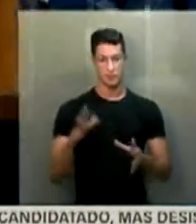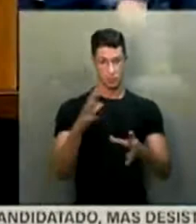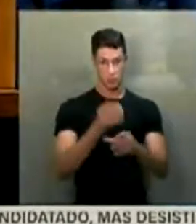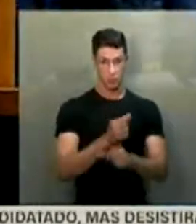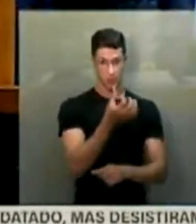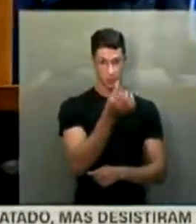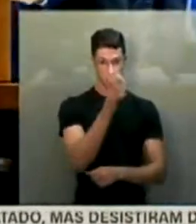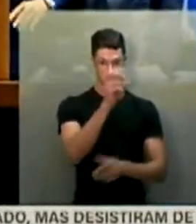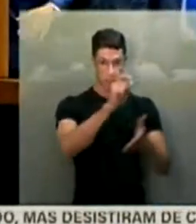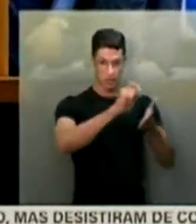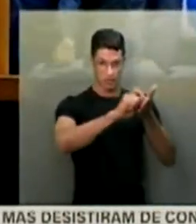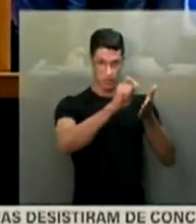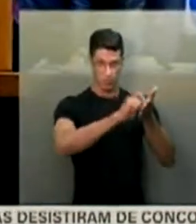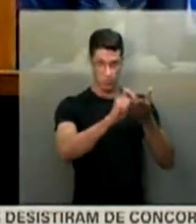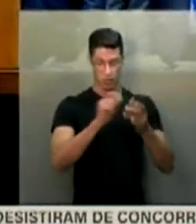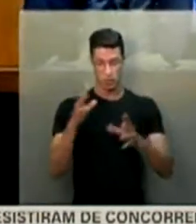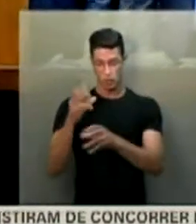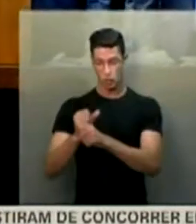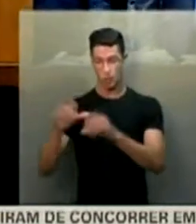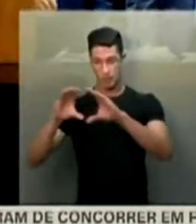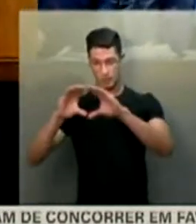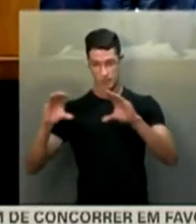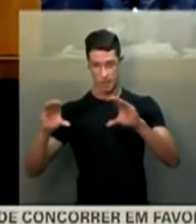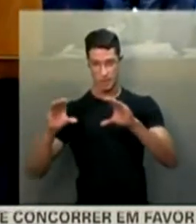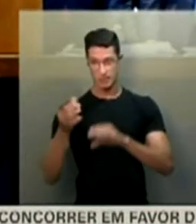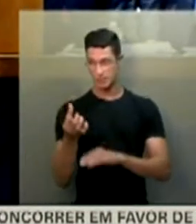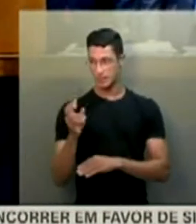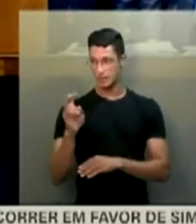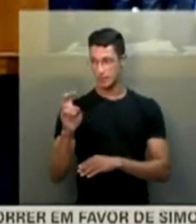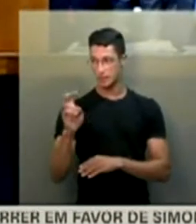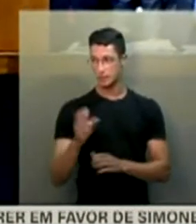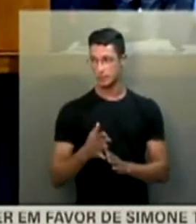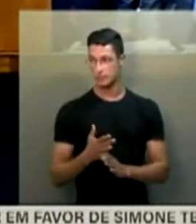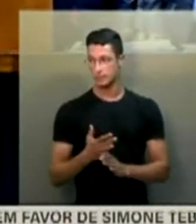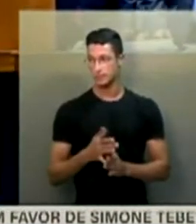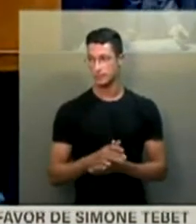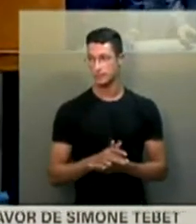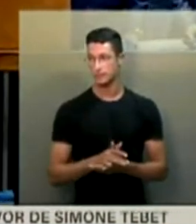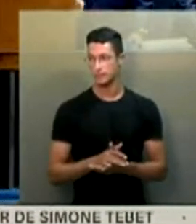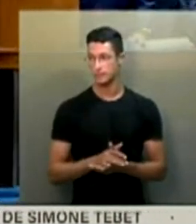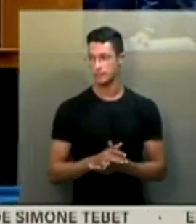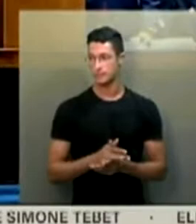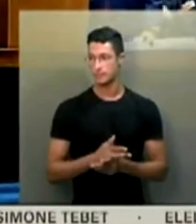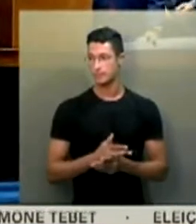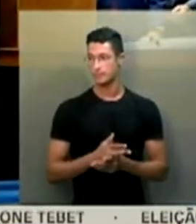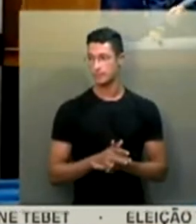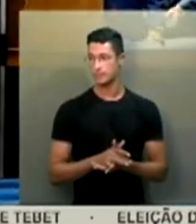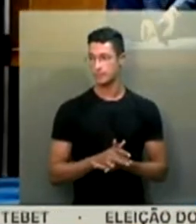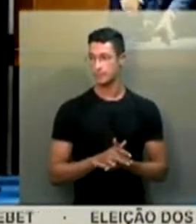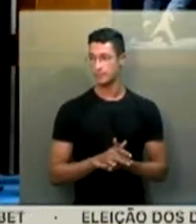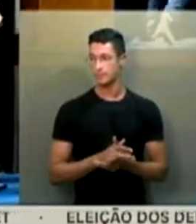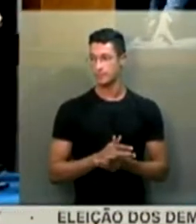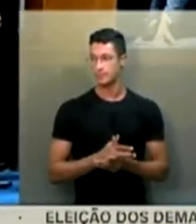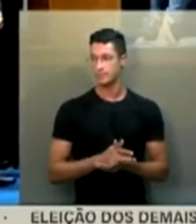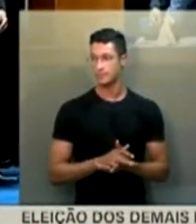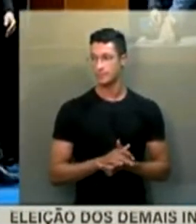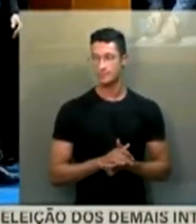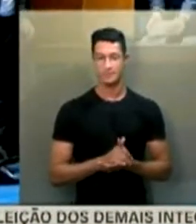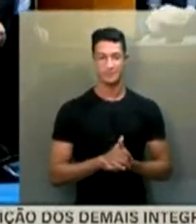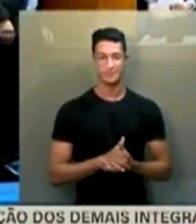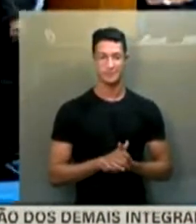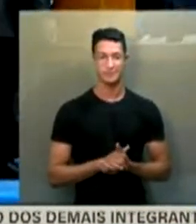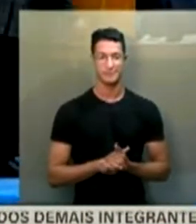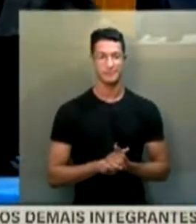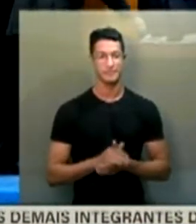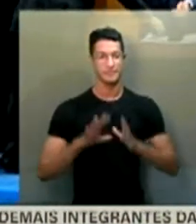65 assinaturas na urna, 65 envelopes. Solicito à Secretaria-Geral da Mesa que devolva